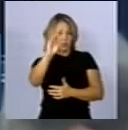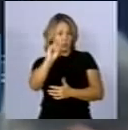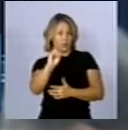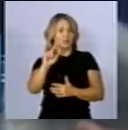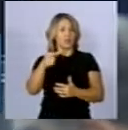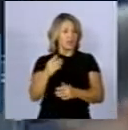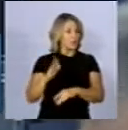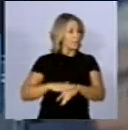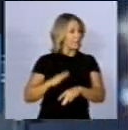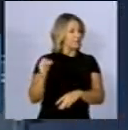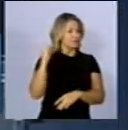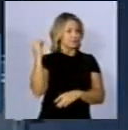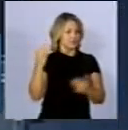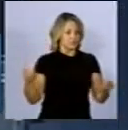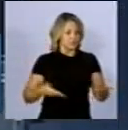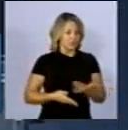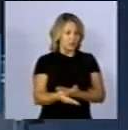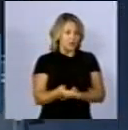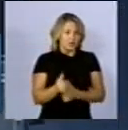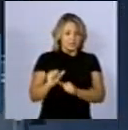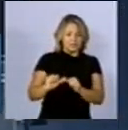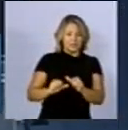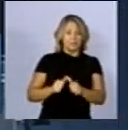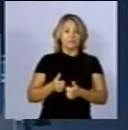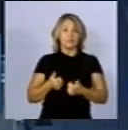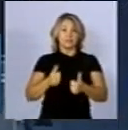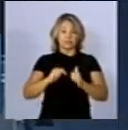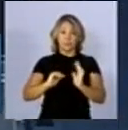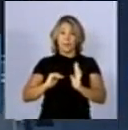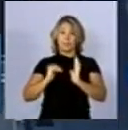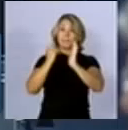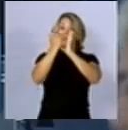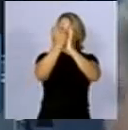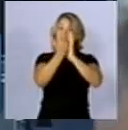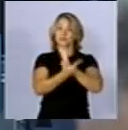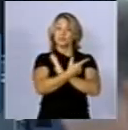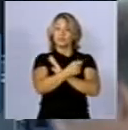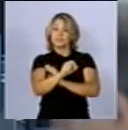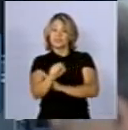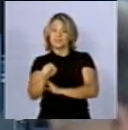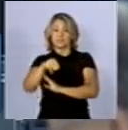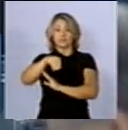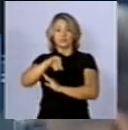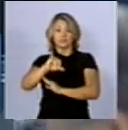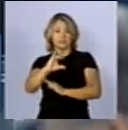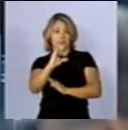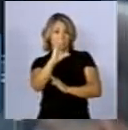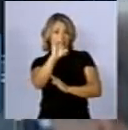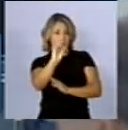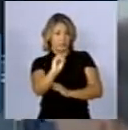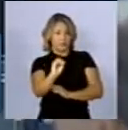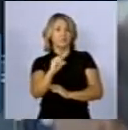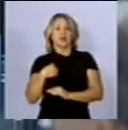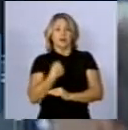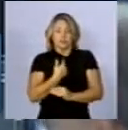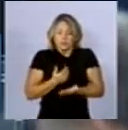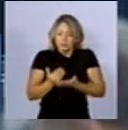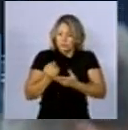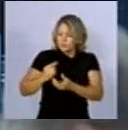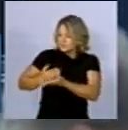se adotava como padrão, está mudando para 200 microtesla. na na ao mesmo tempo que nós estamos eh